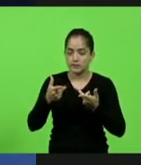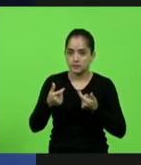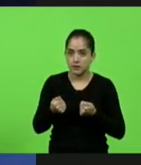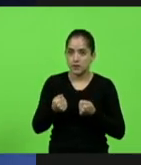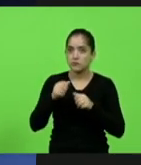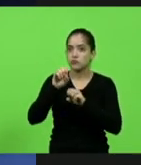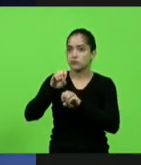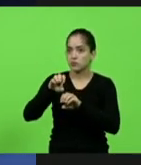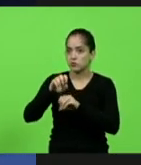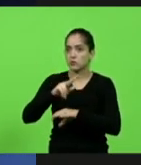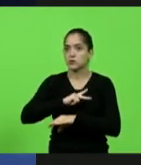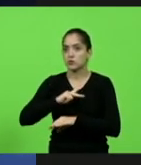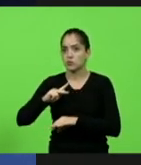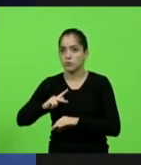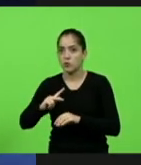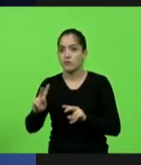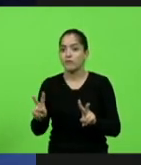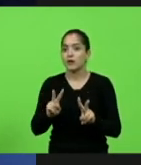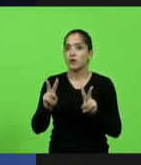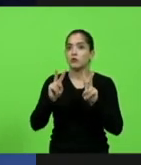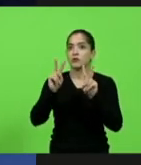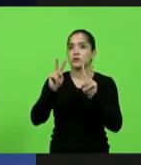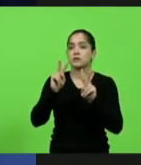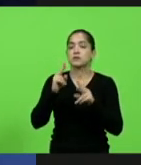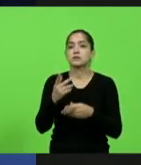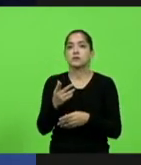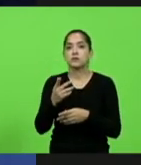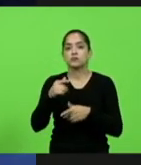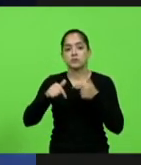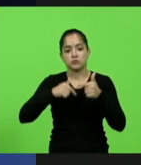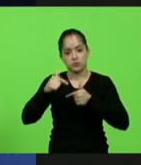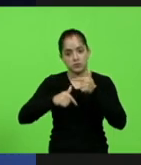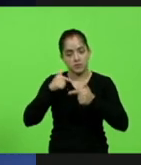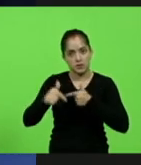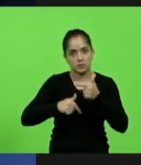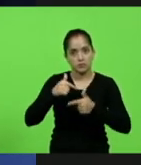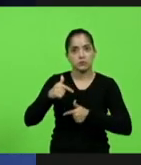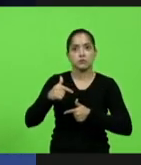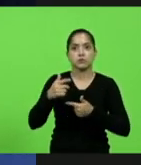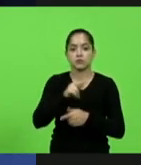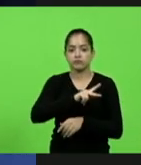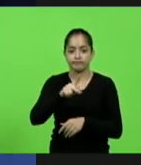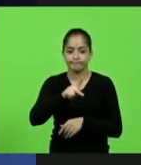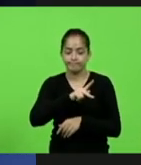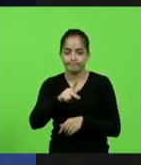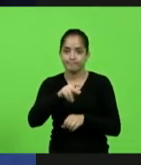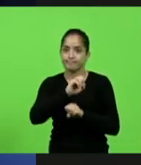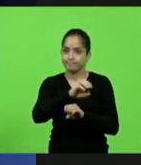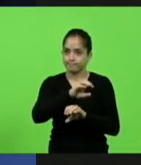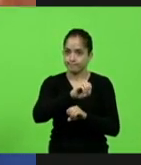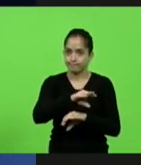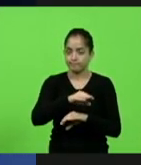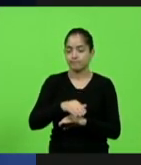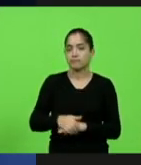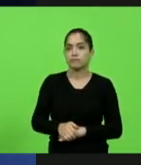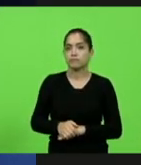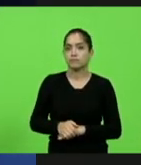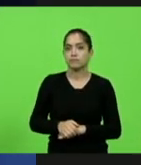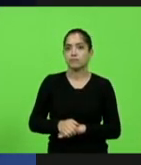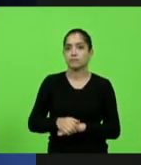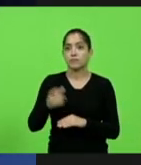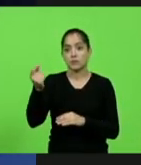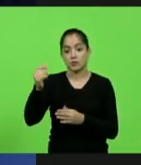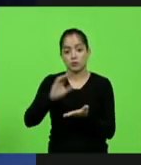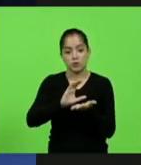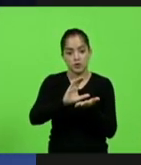com valorização salarial de todos os trabalhadores e trabalhadoras em educação, com recursos